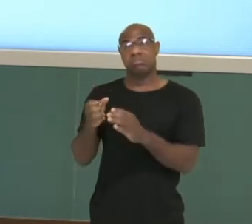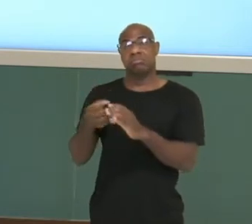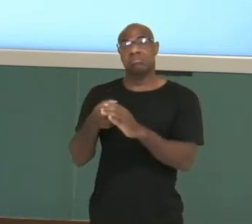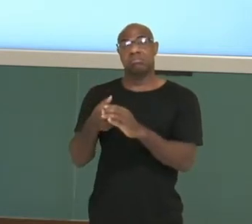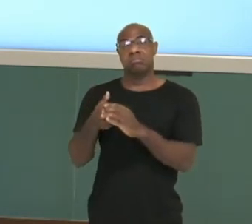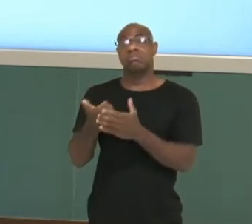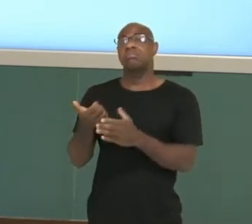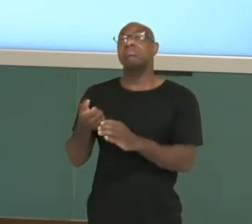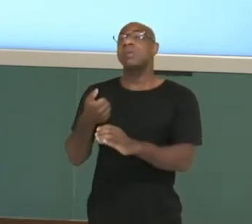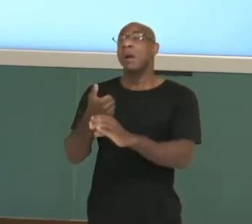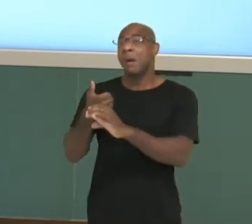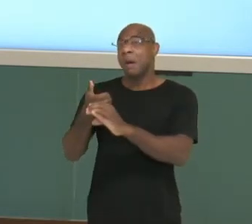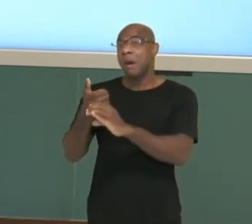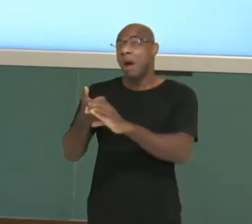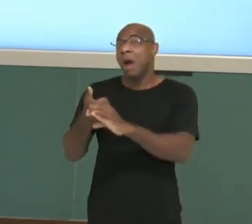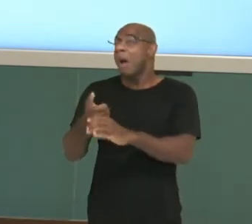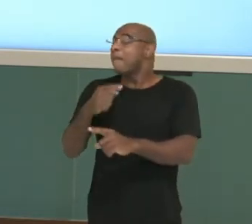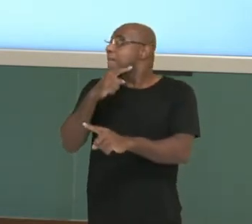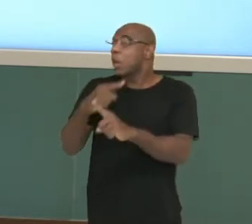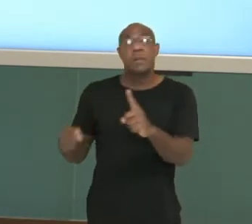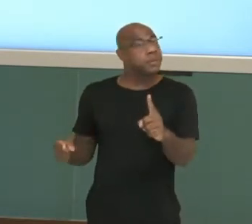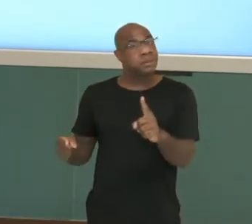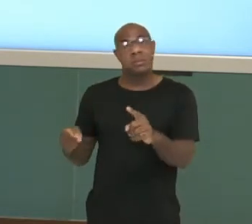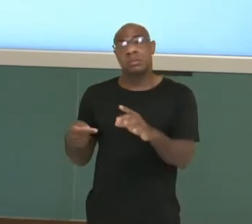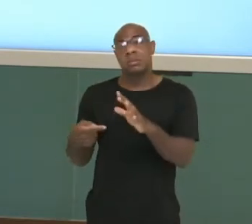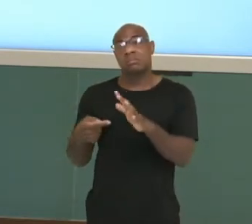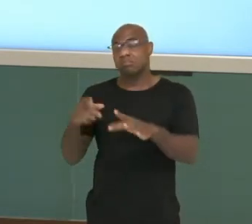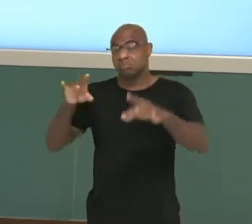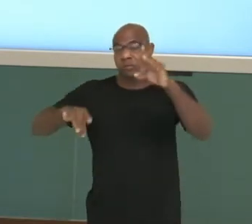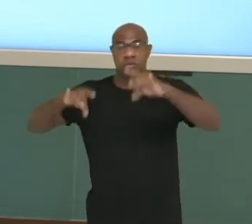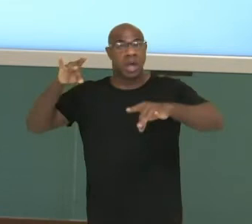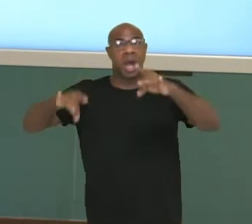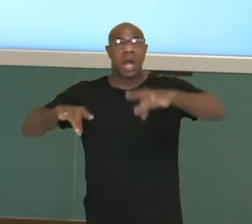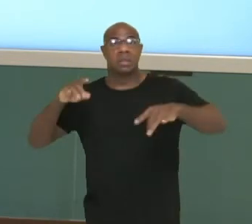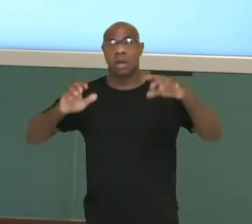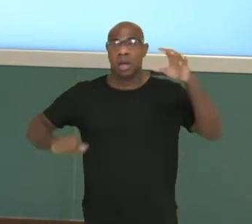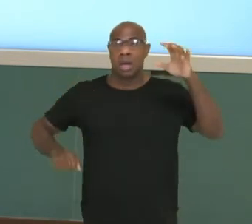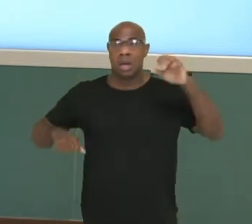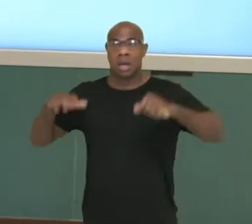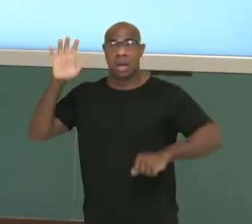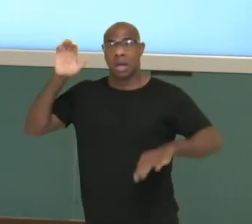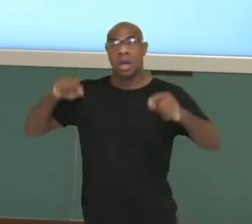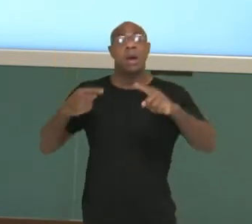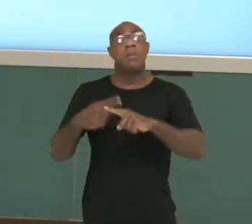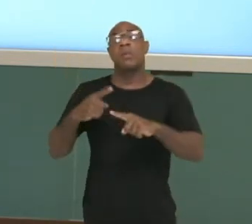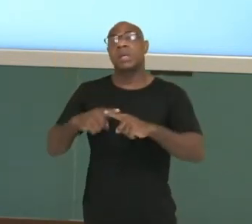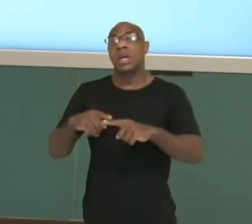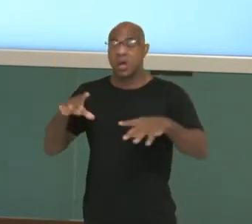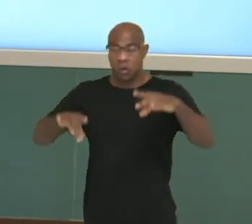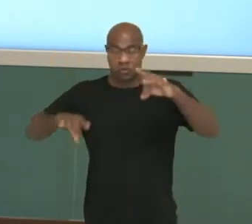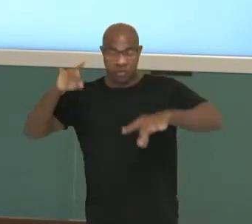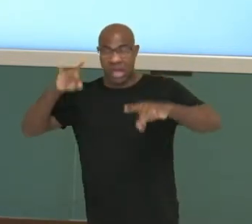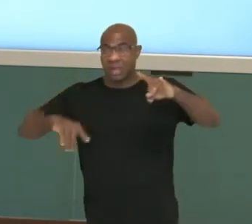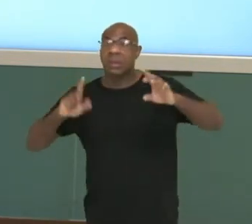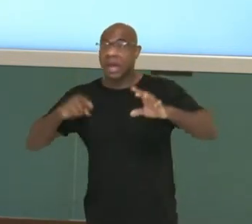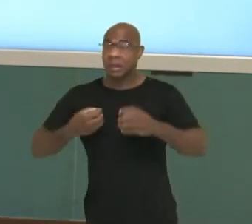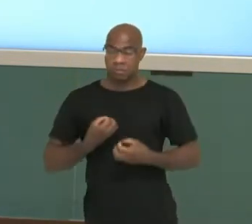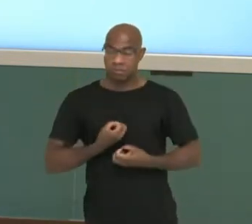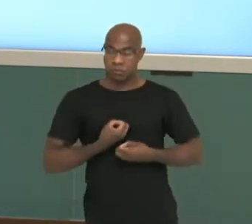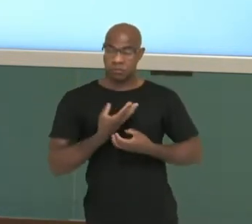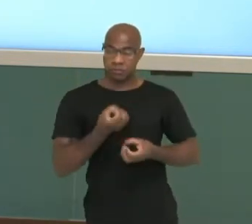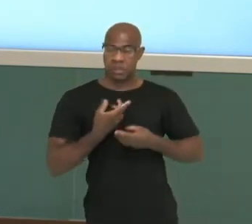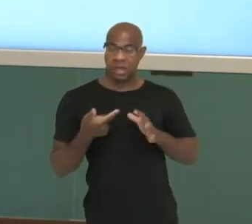proibiu a apresentação teatral, porque normalmente os teatros eles eram a expressão, né, daquilo que as pessoas